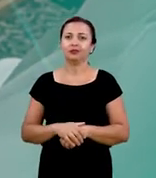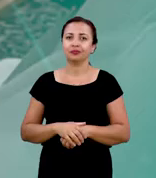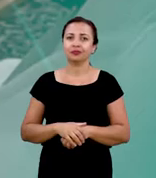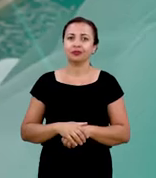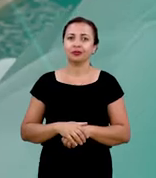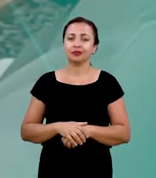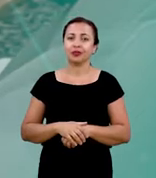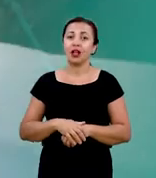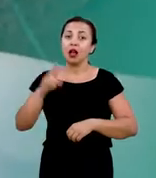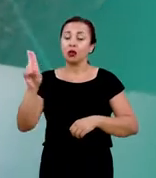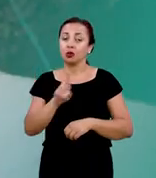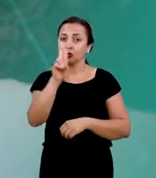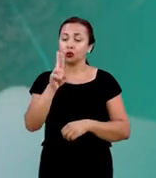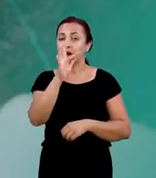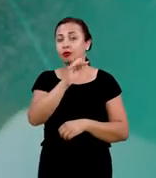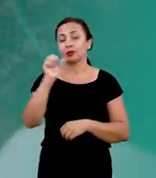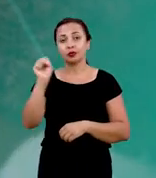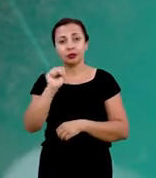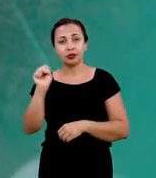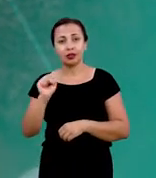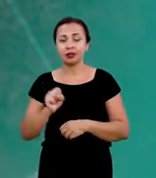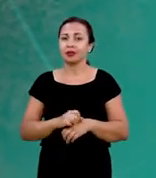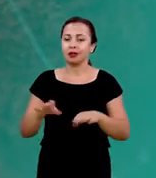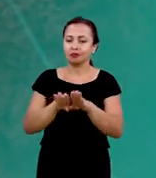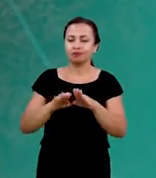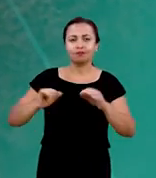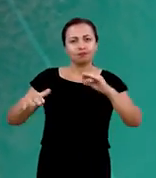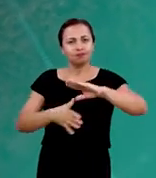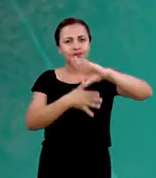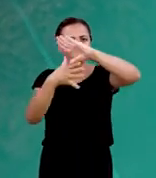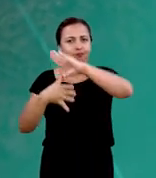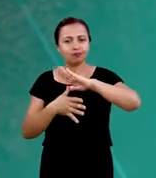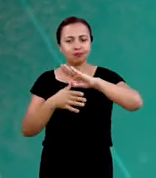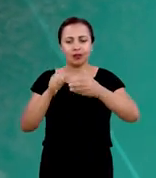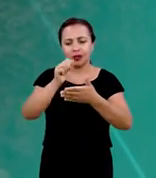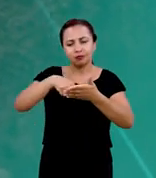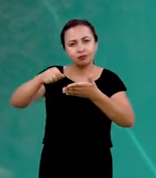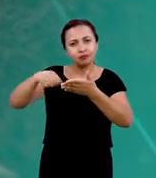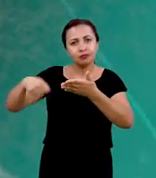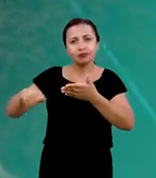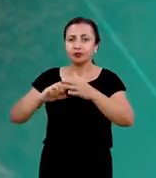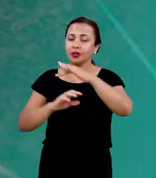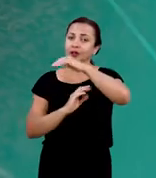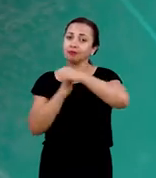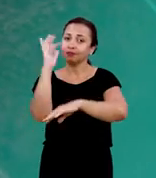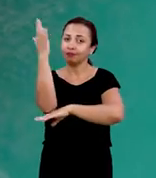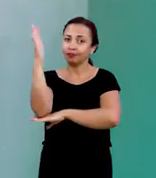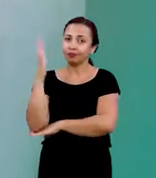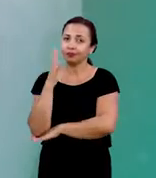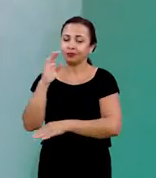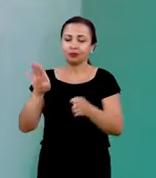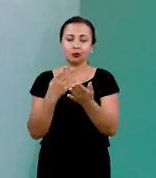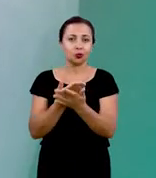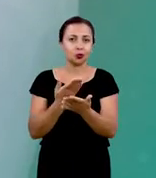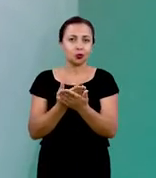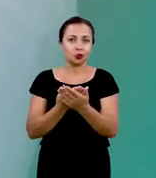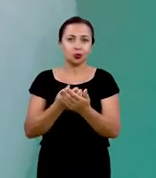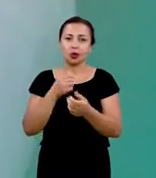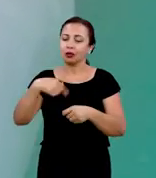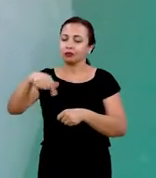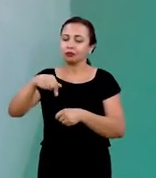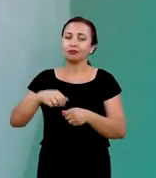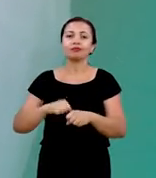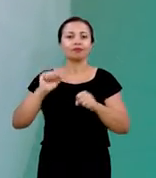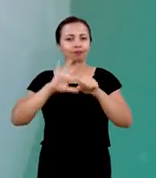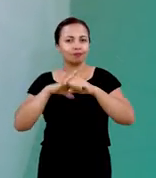da leishmaniose. Na Universidade Estadual de Feira de Santana, o foco é no mapeamento, na classificação das plantas e